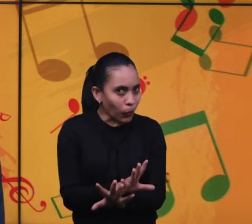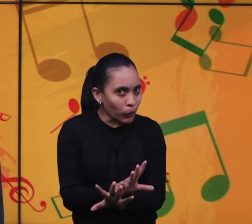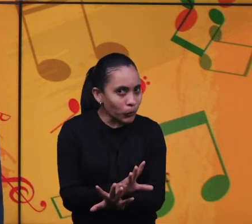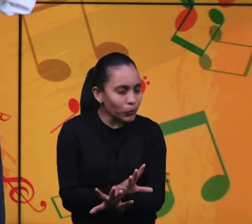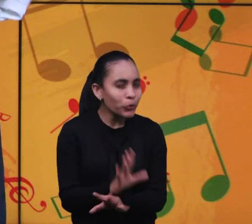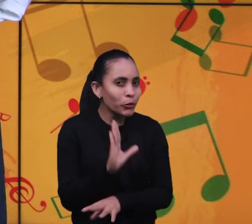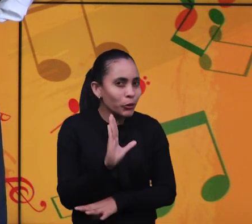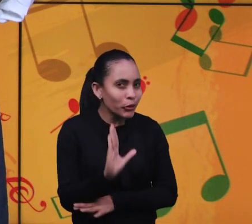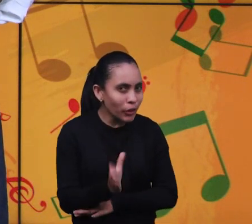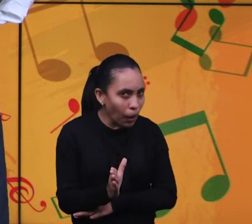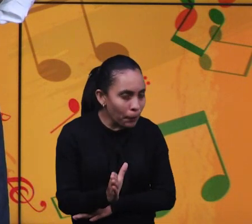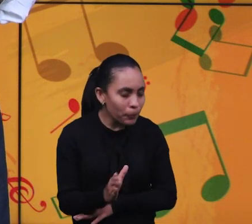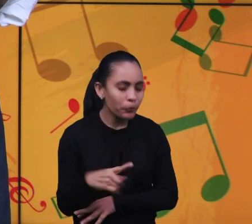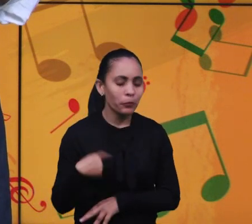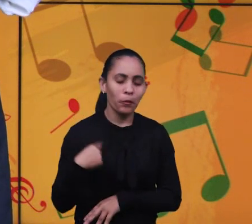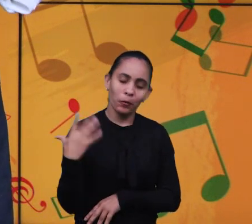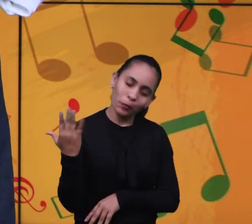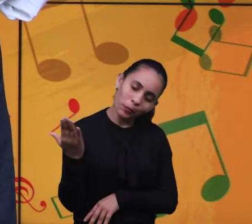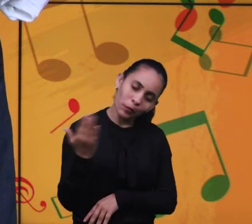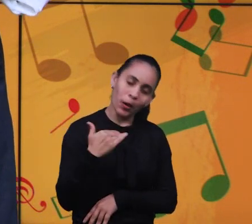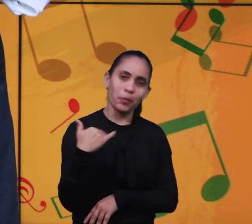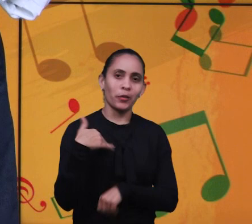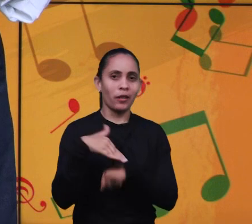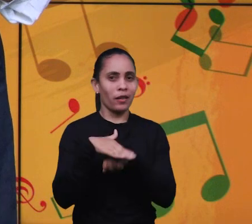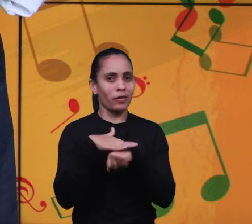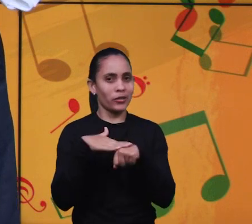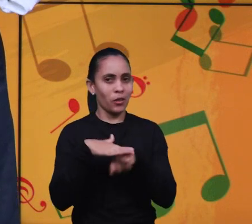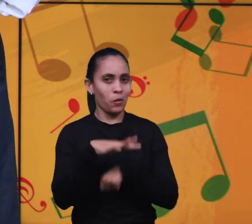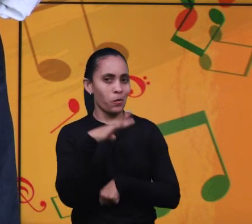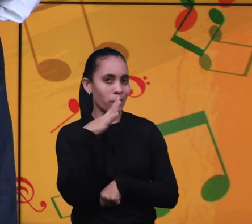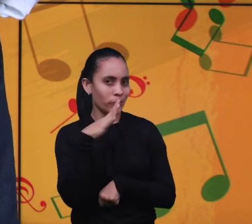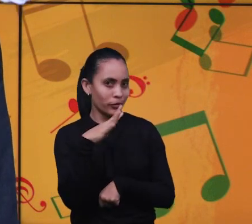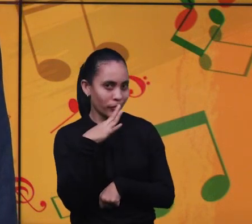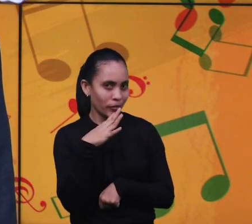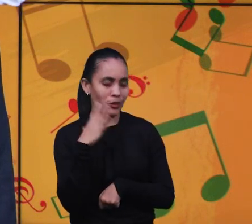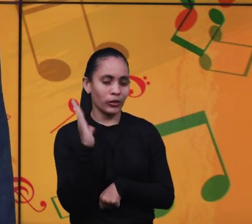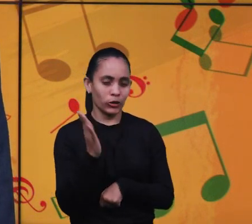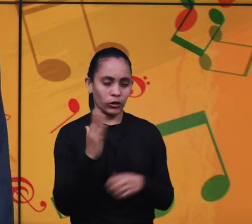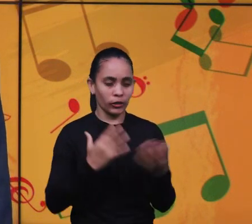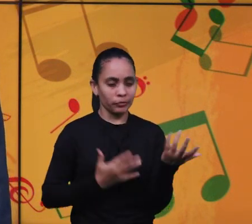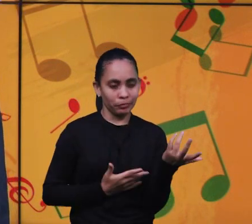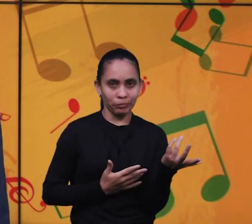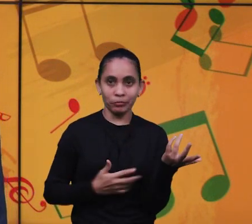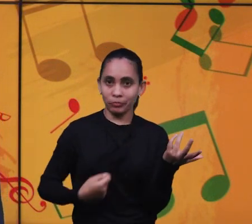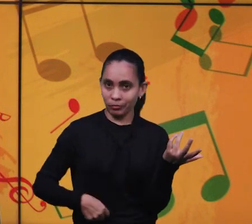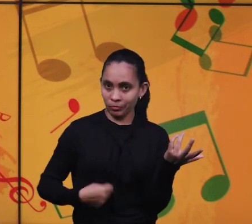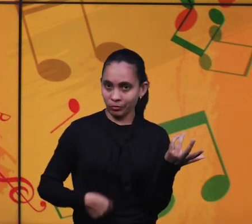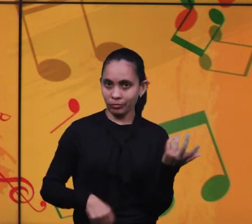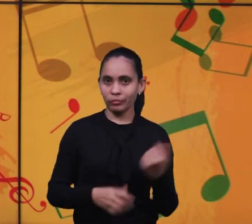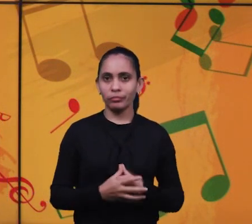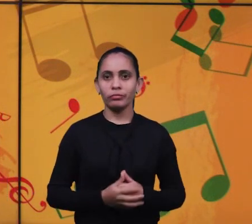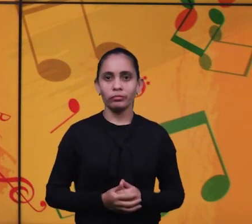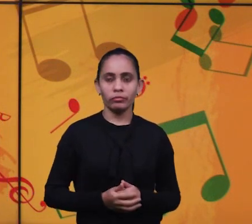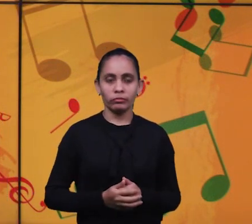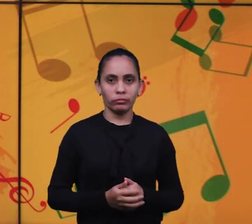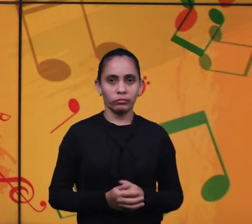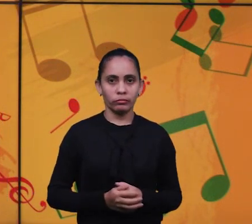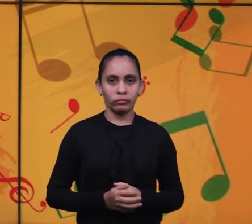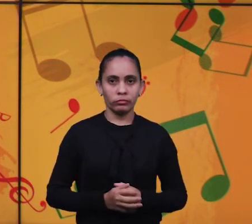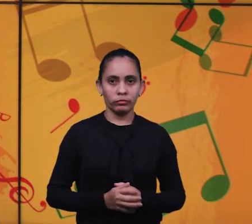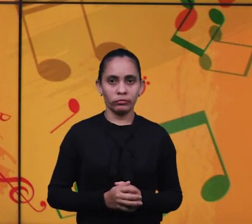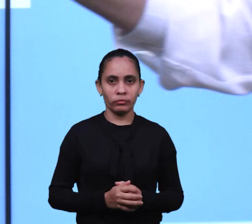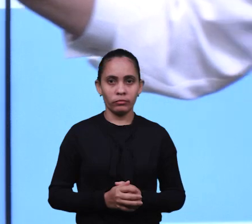afinado, tudo preparado? Então vamos começar conhecendo a posição dos acordes.